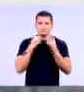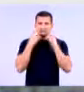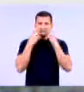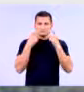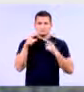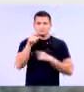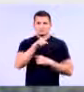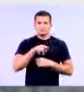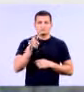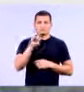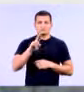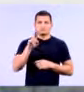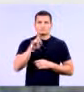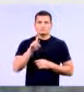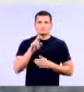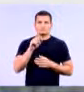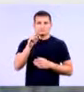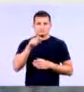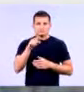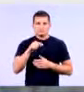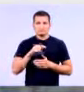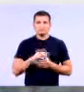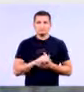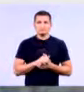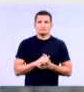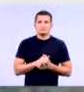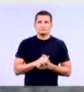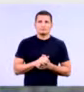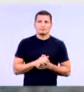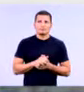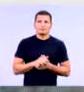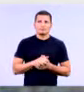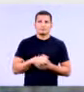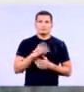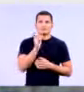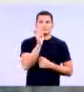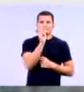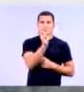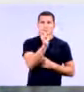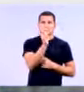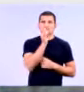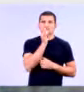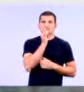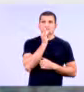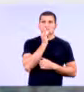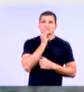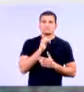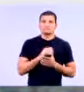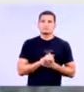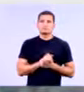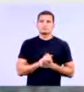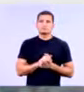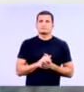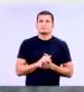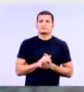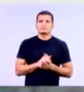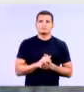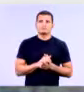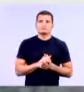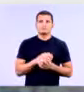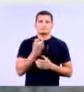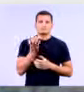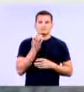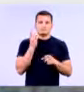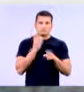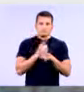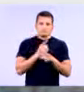estarem utilizando, é refinar a palavra. Por exemplo, vou colocar aqui computador. Eu quero encontrar